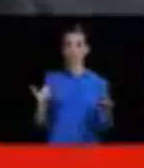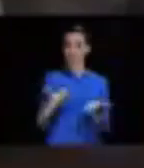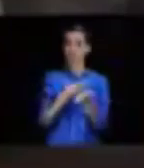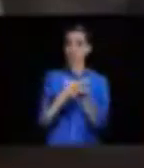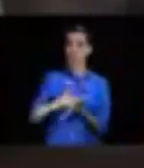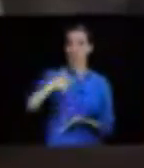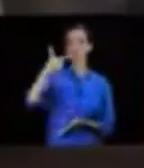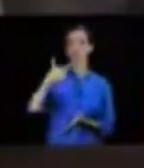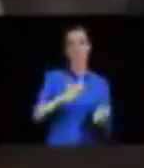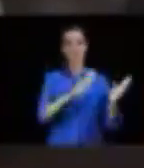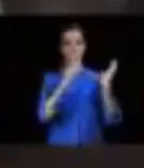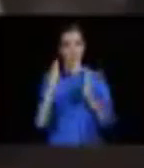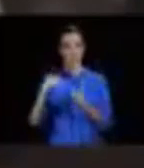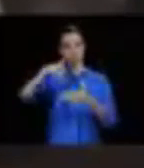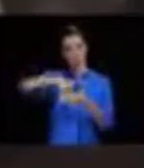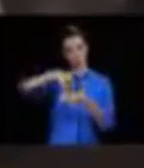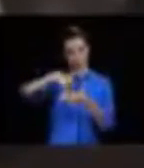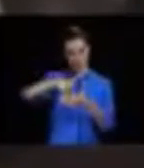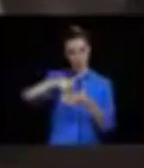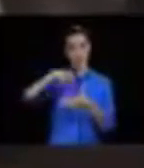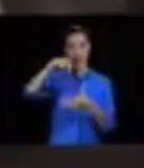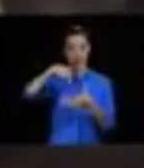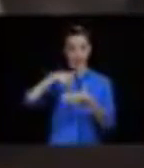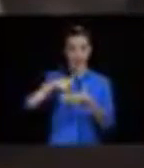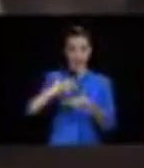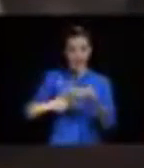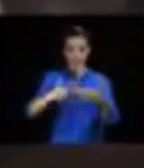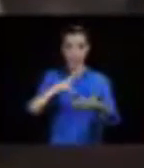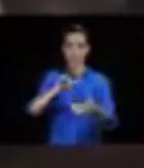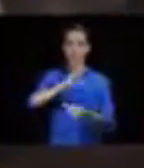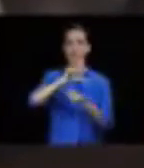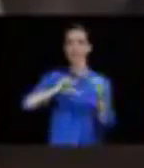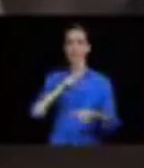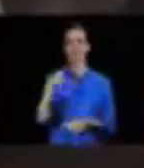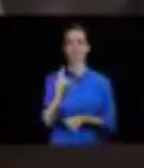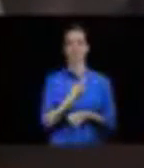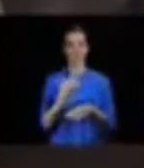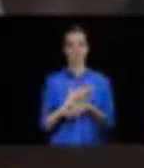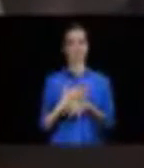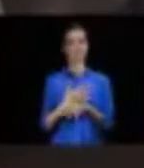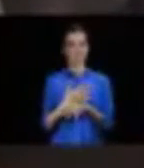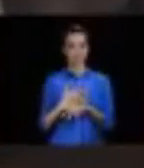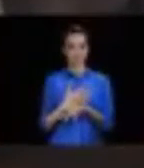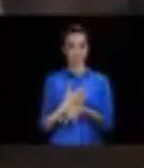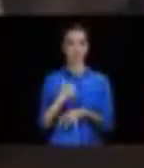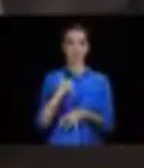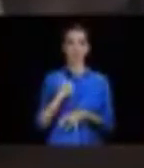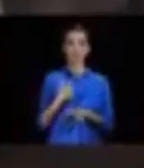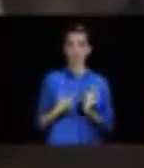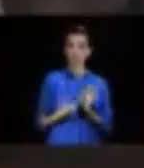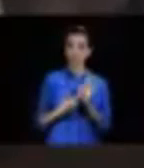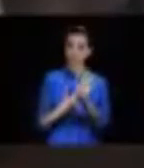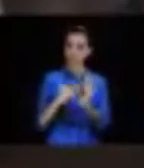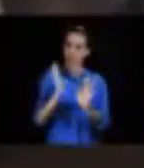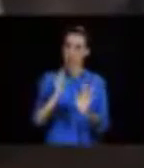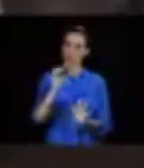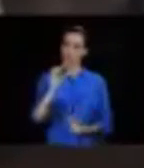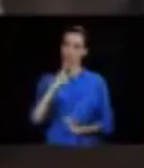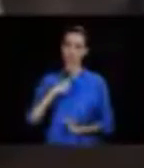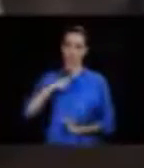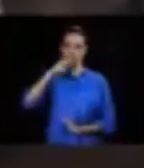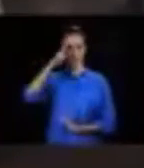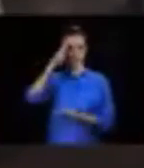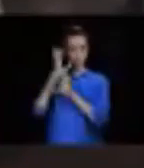Hoje começa o segundo turno da eleição que vai mudar a nossa cidade. Eu trouxe aqui um pouco da